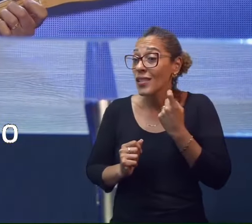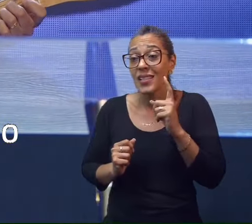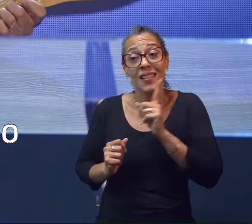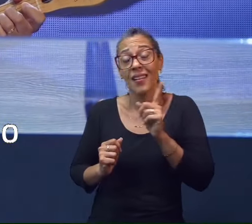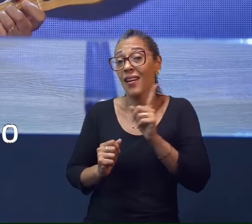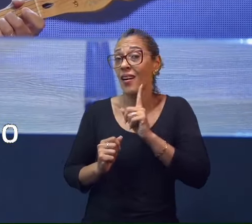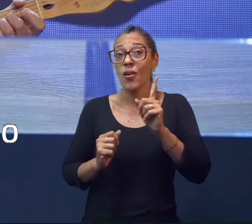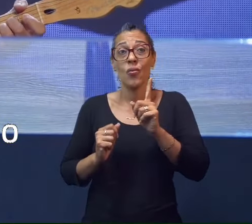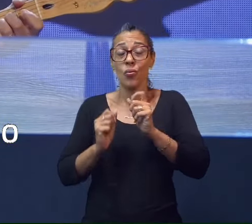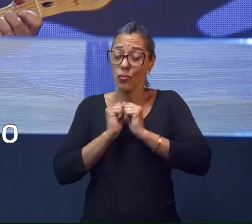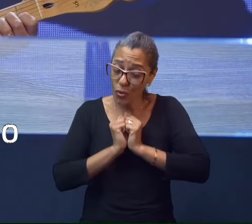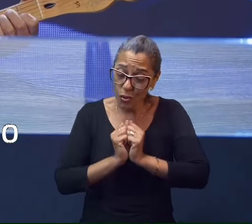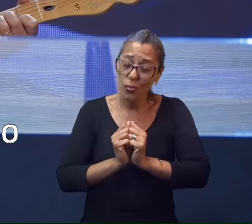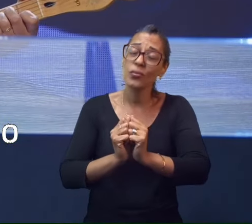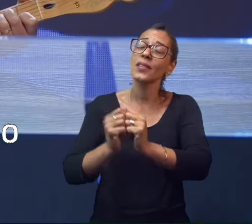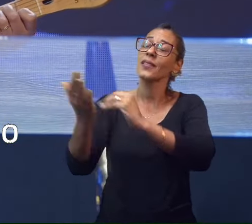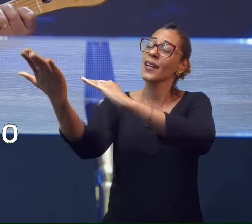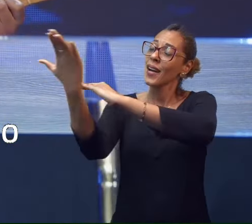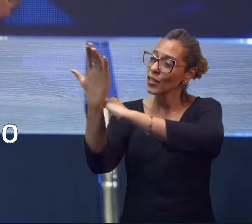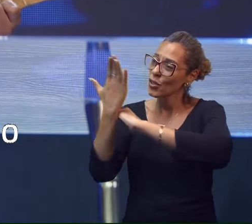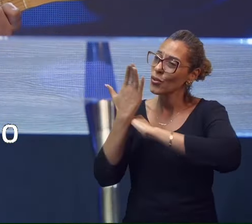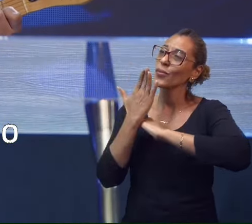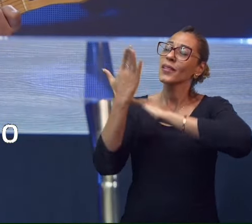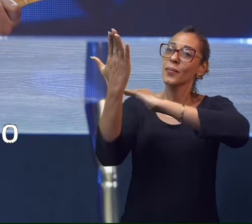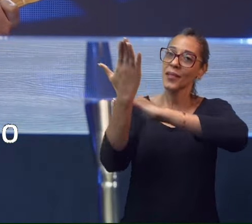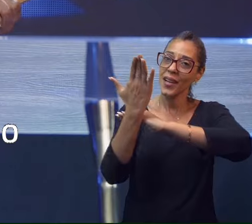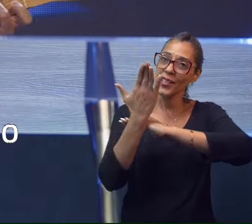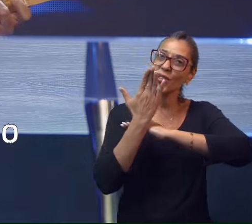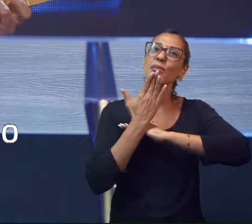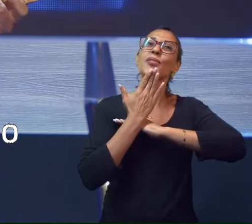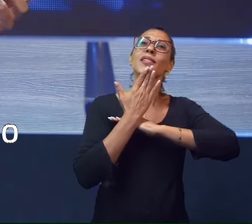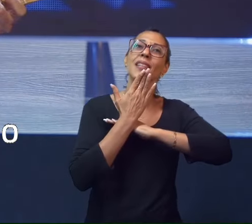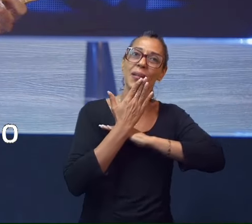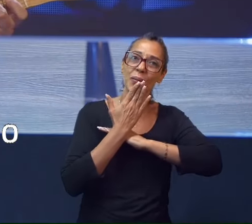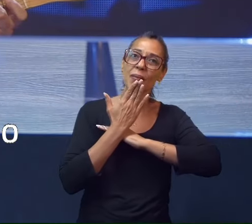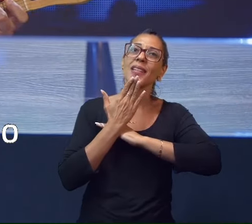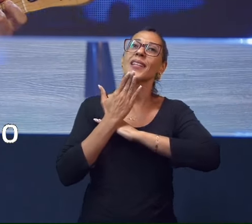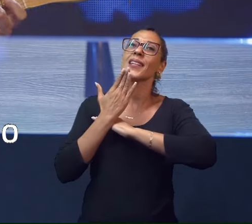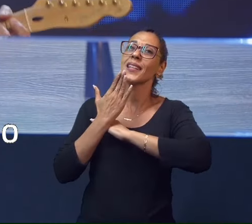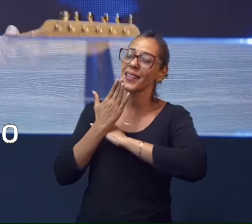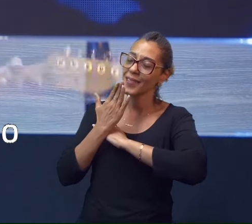ajuda-me ajuda-me até chegar